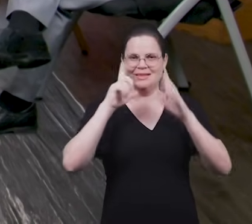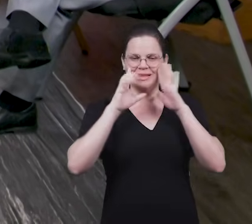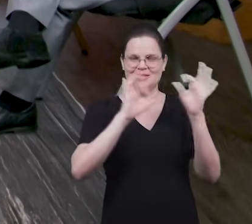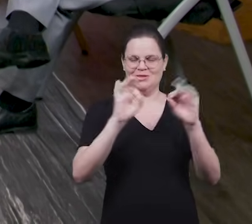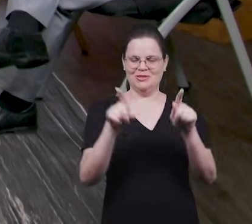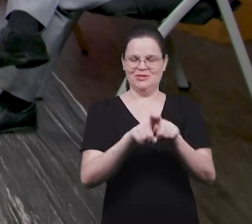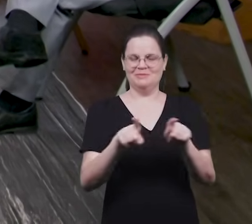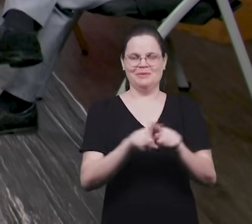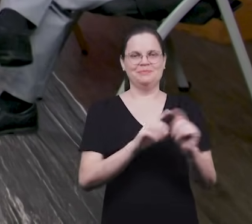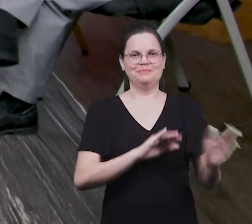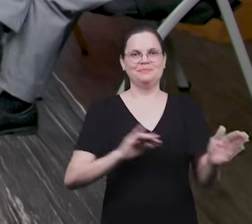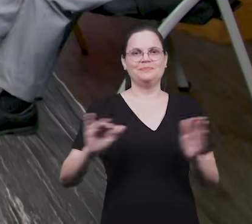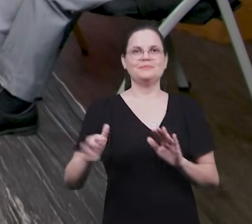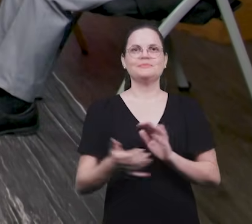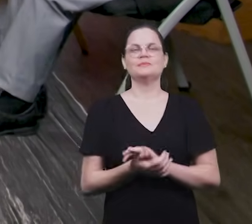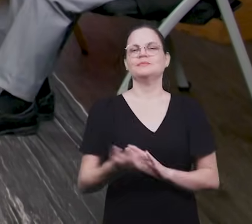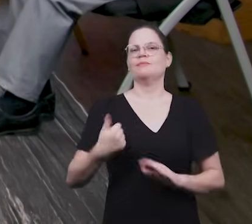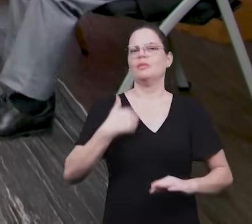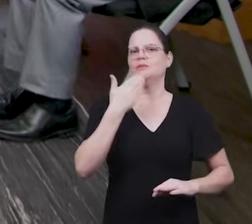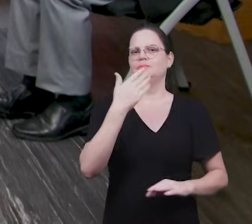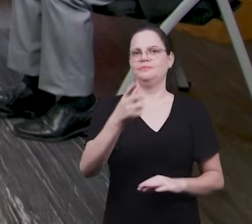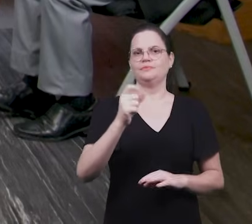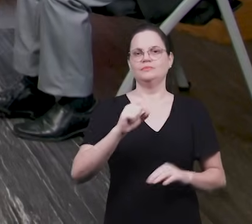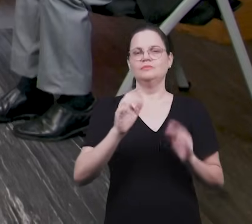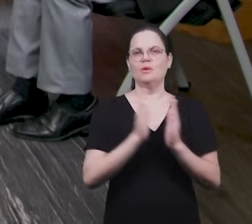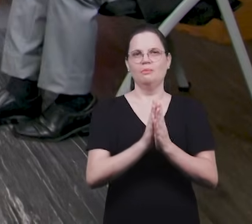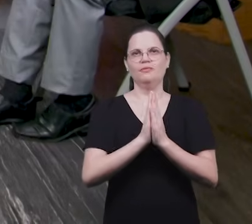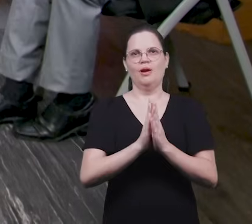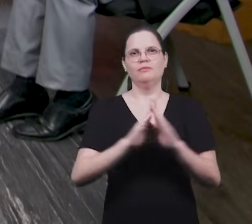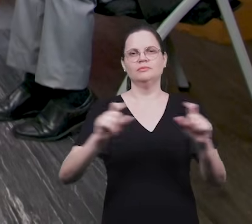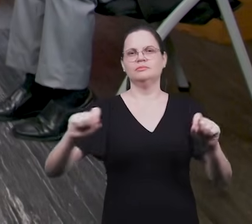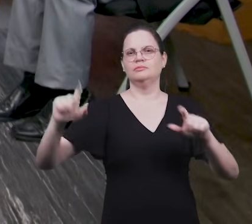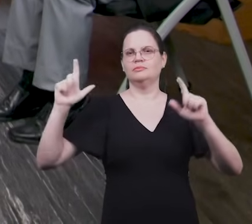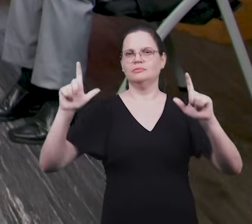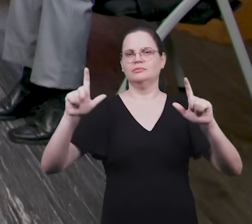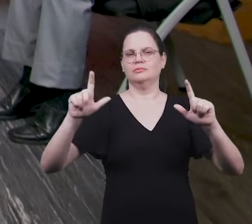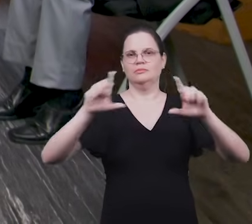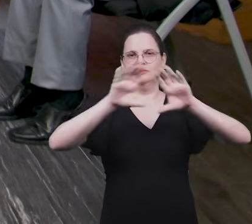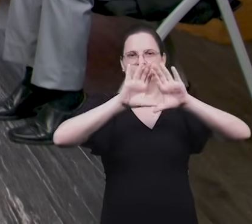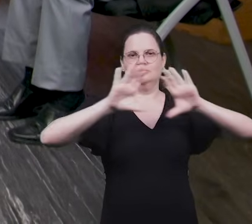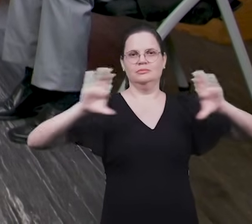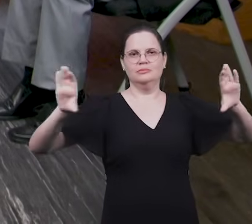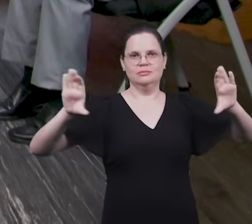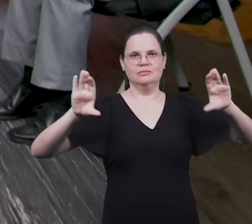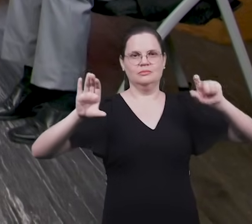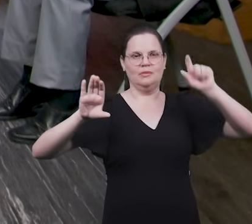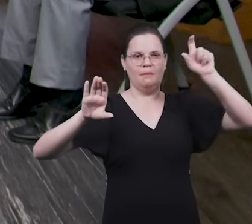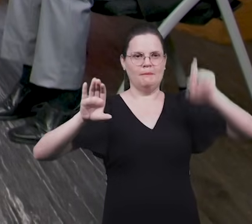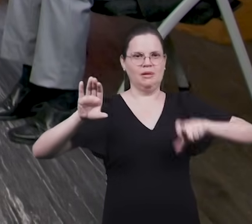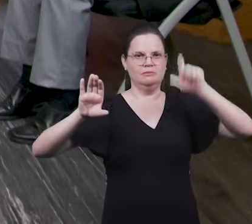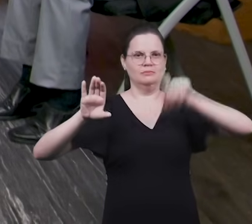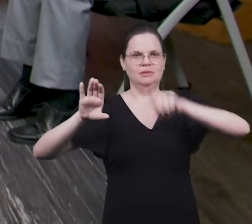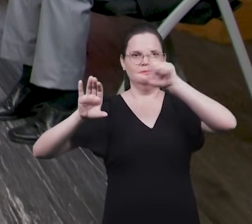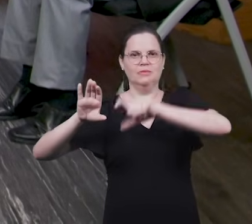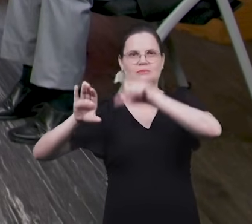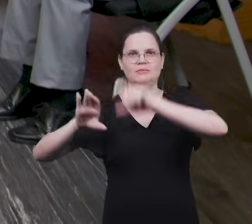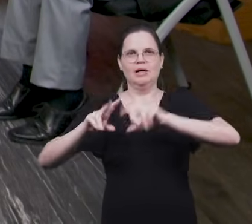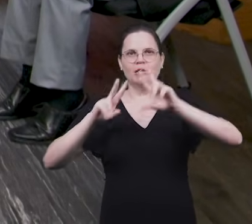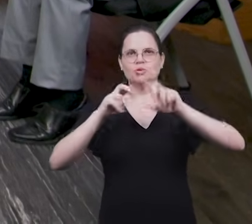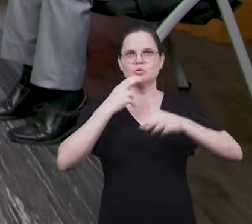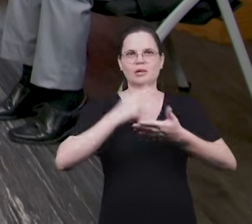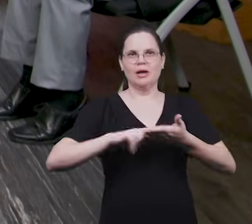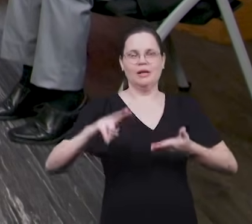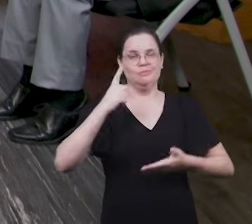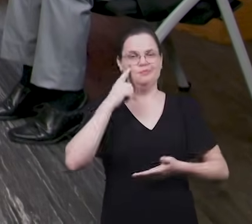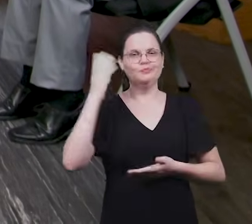A primeira coisa que eu vou pedir é que a nossa equipe coloque no ar aquele gráfico sobre as 7 cartas do Apocalipse, tá? E